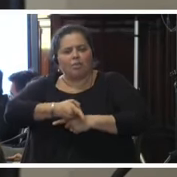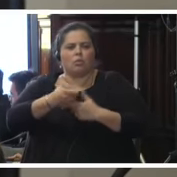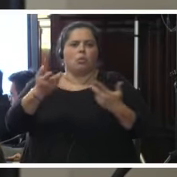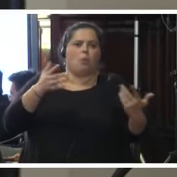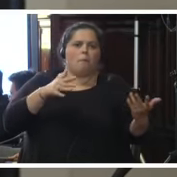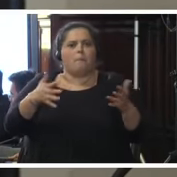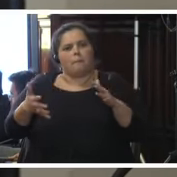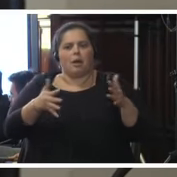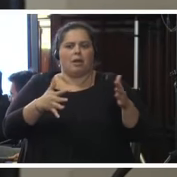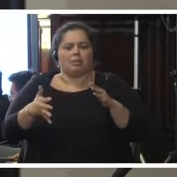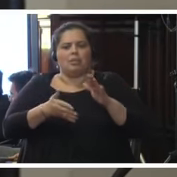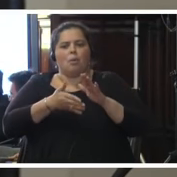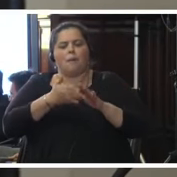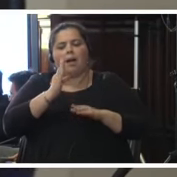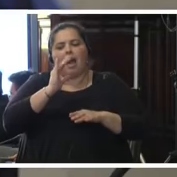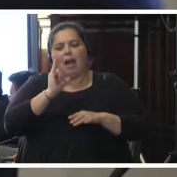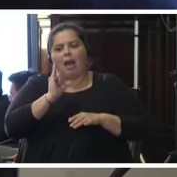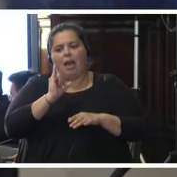Ipanema?